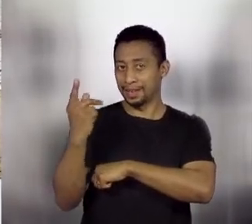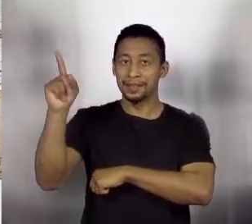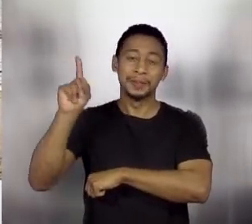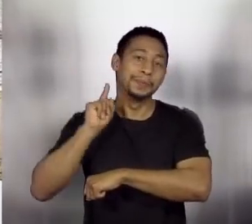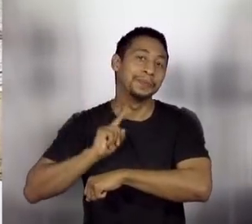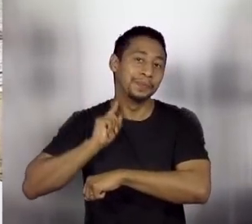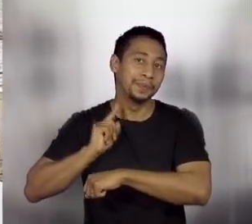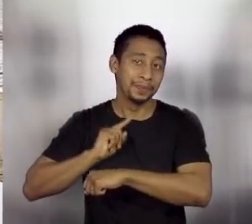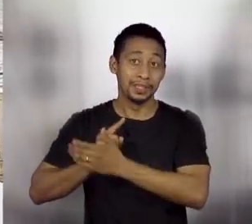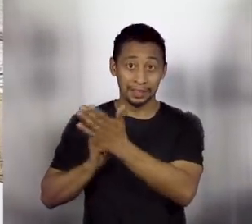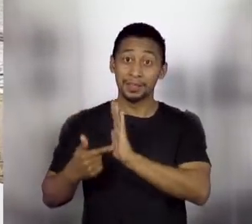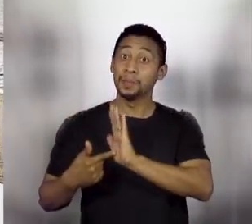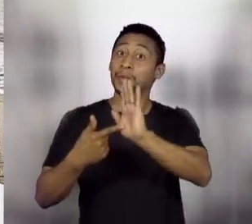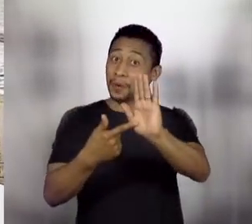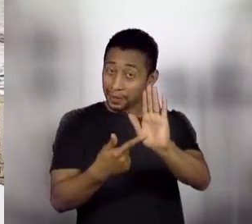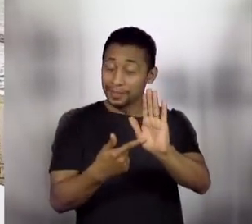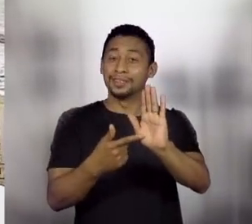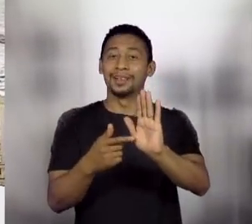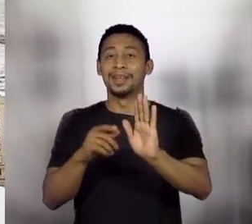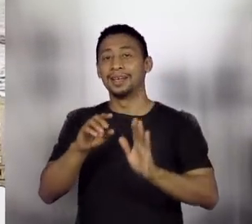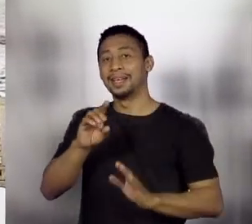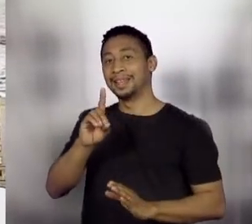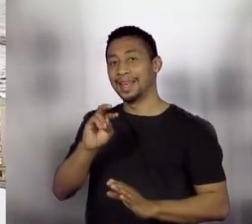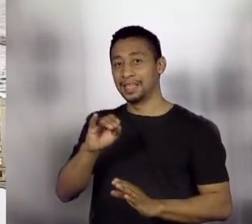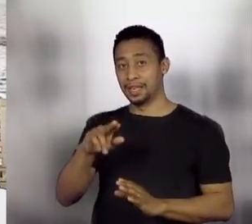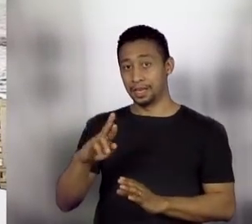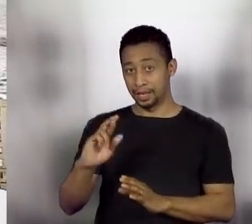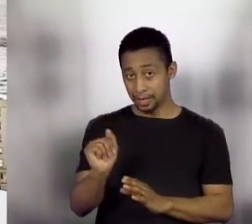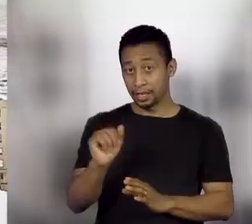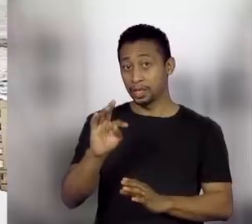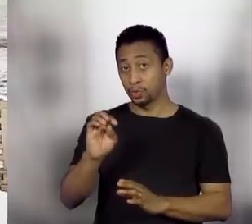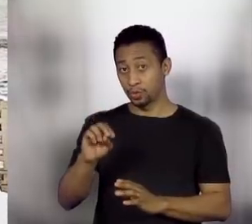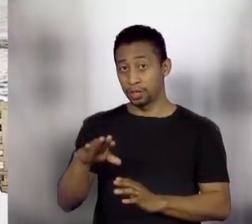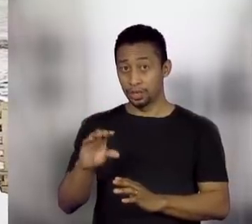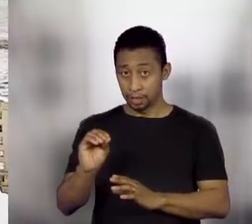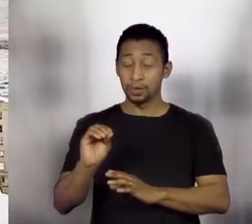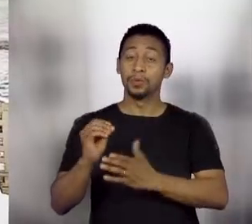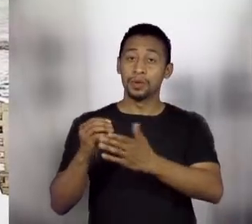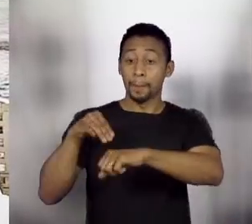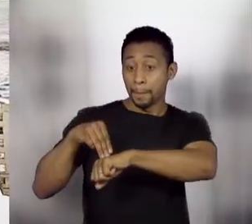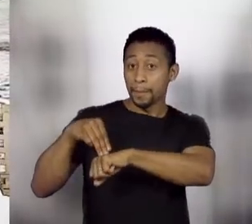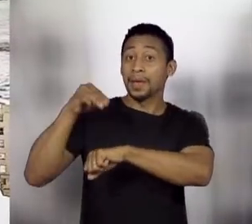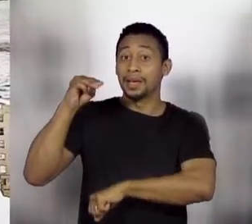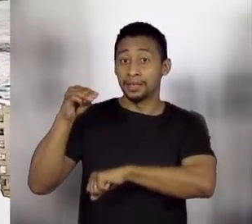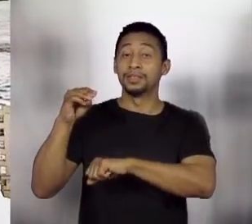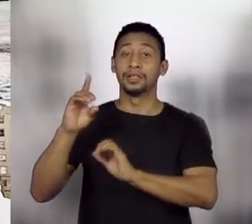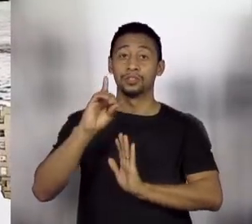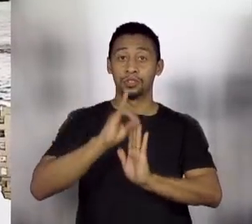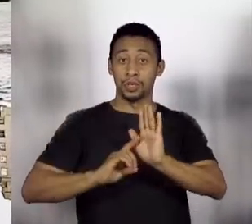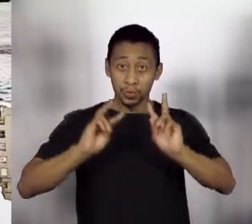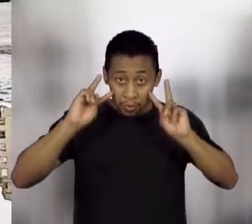artista visual Dayara Tucano, mestre em Direitos Humanos pela Universidade de Brasília. Um estado